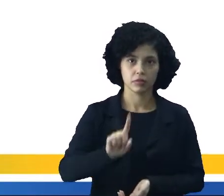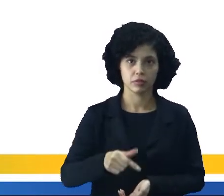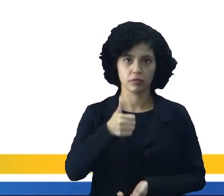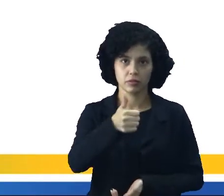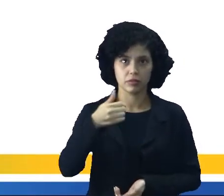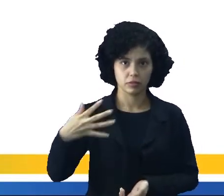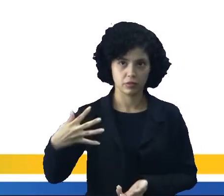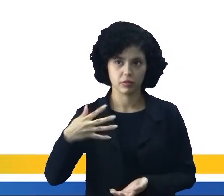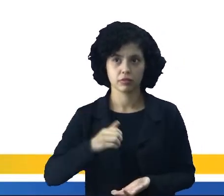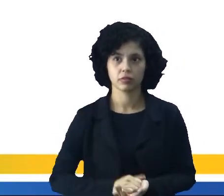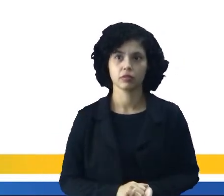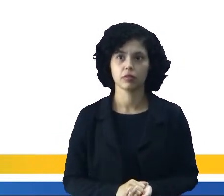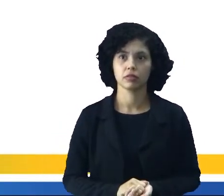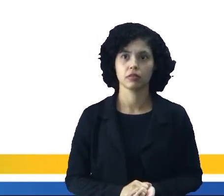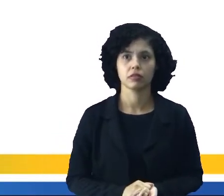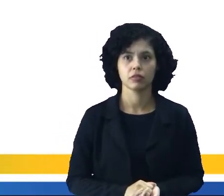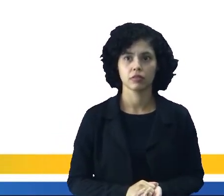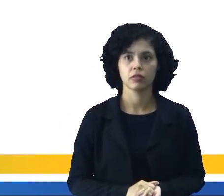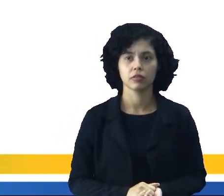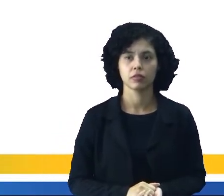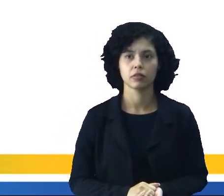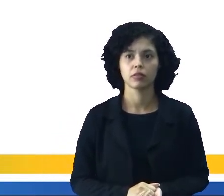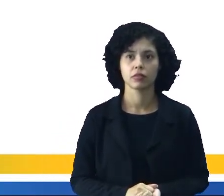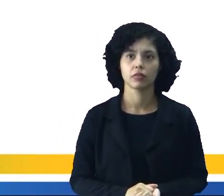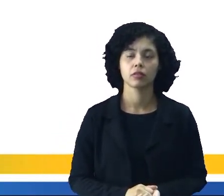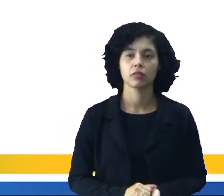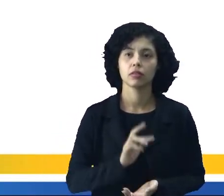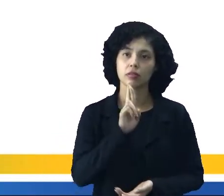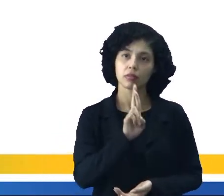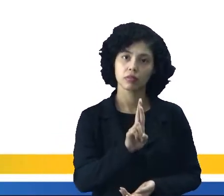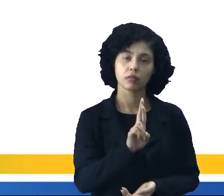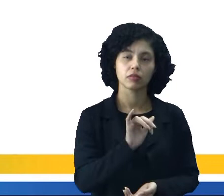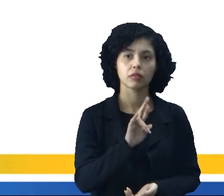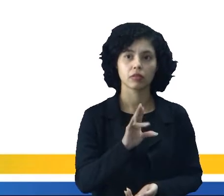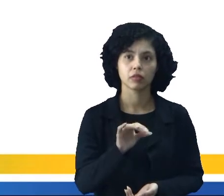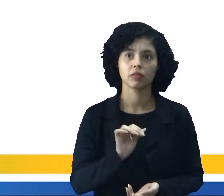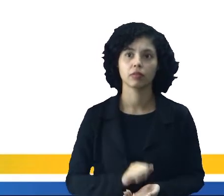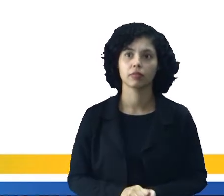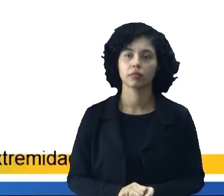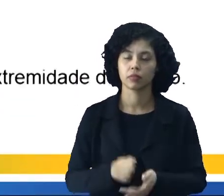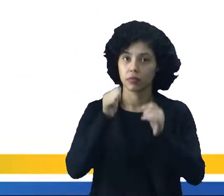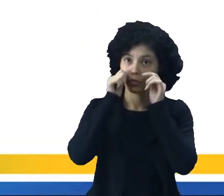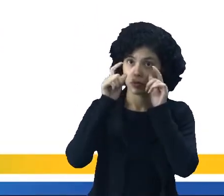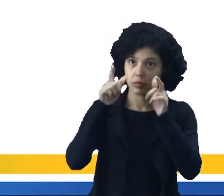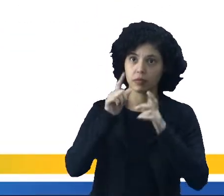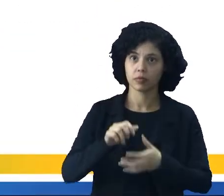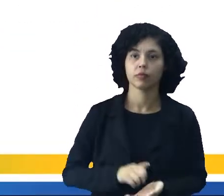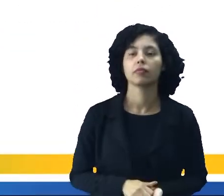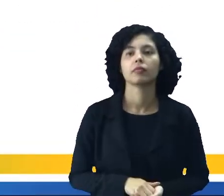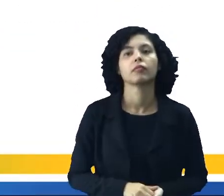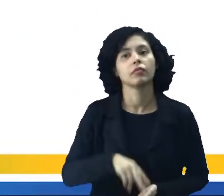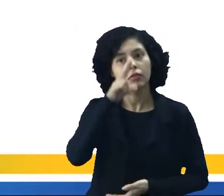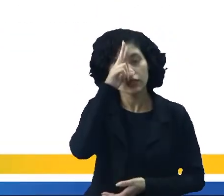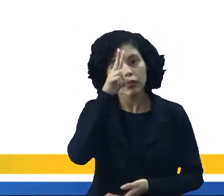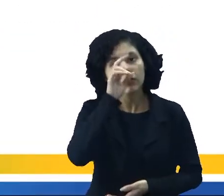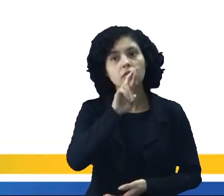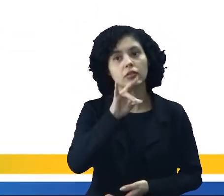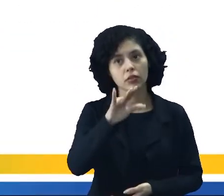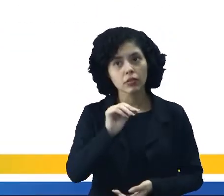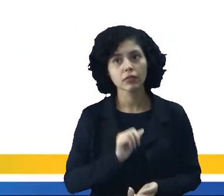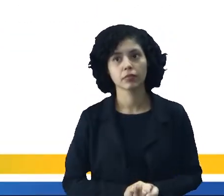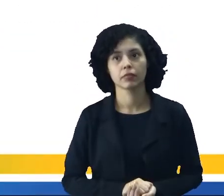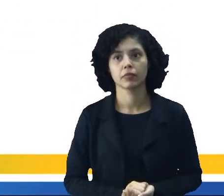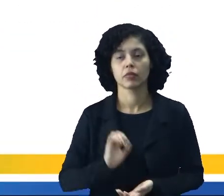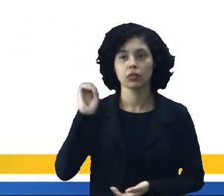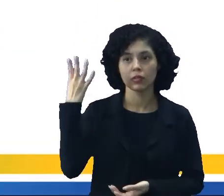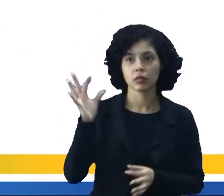nós damos o valor de 3,14 R é o raio Fique atento lembre-se que